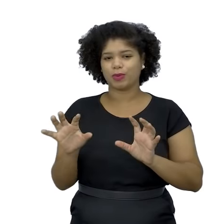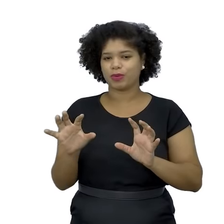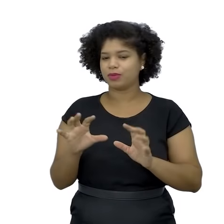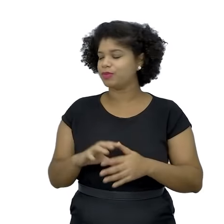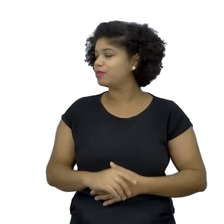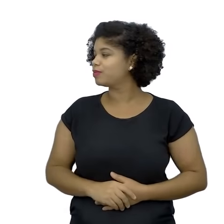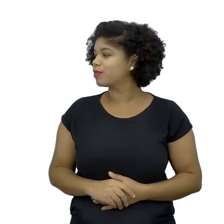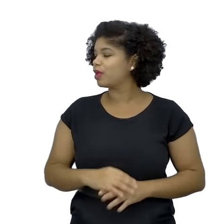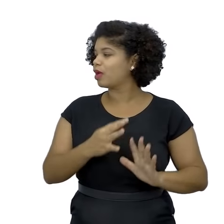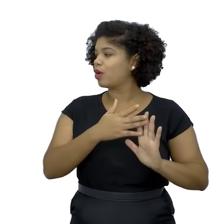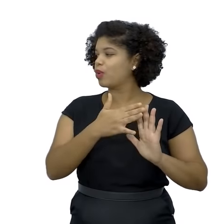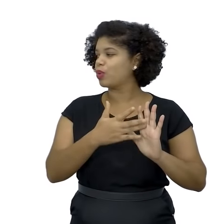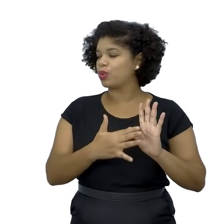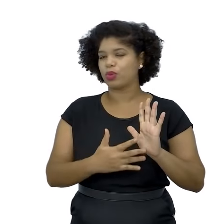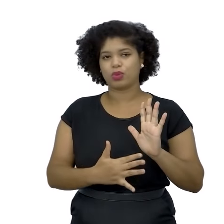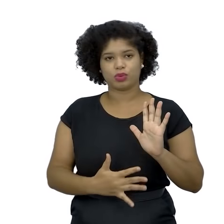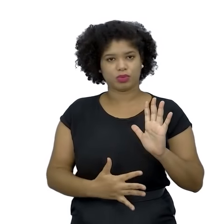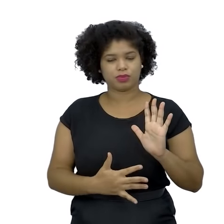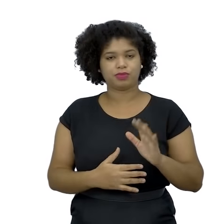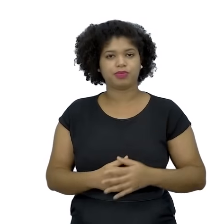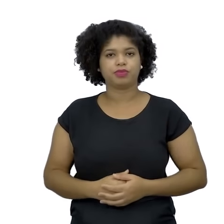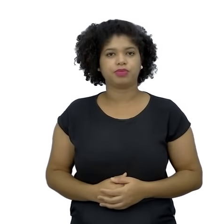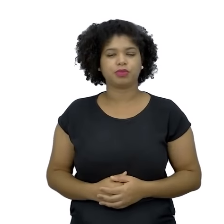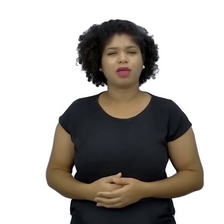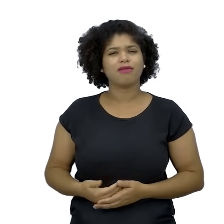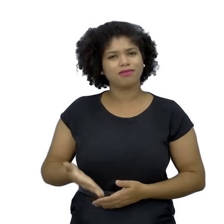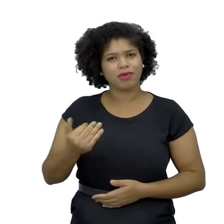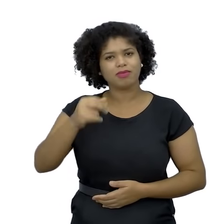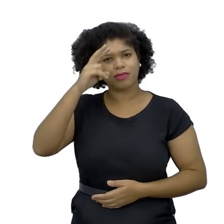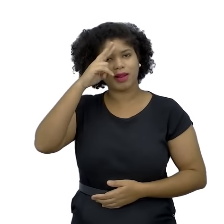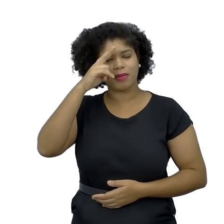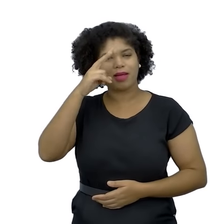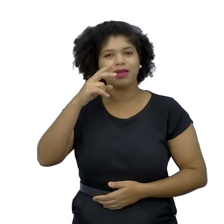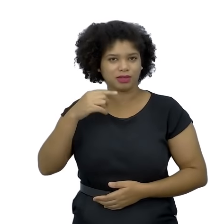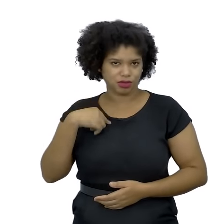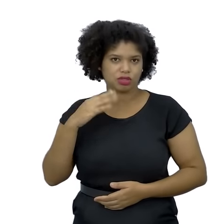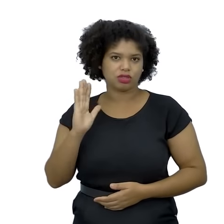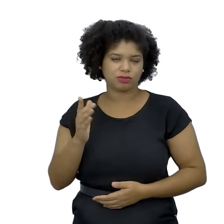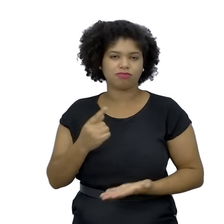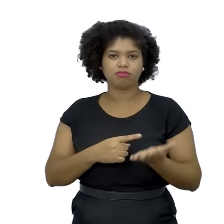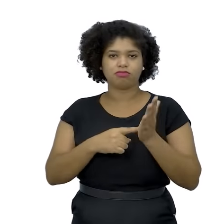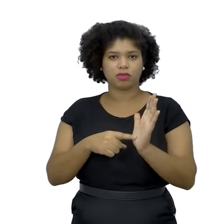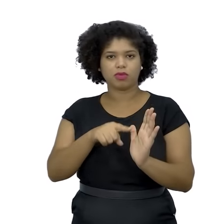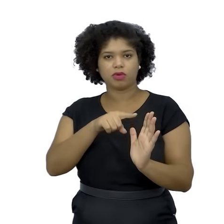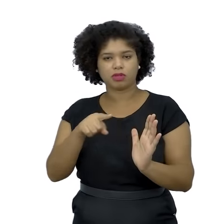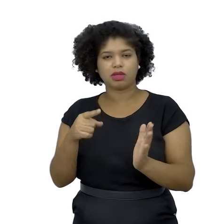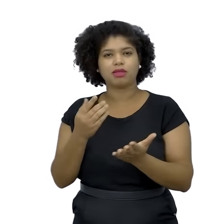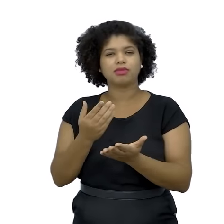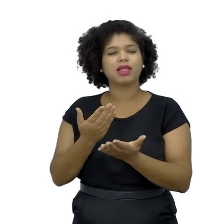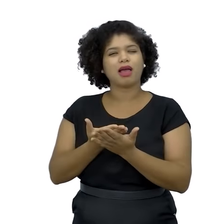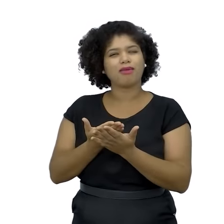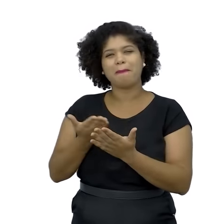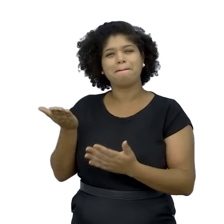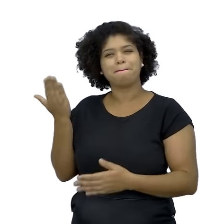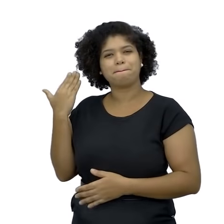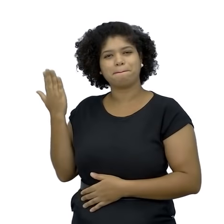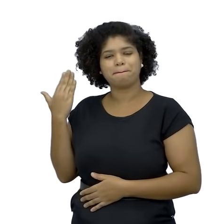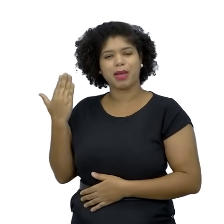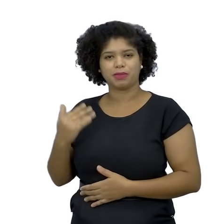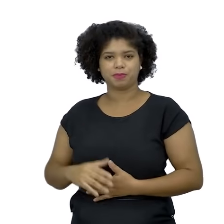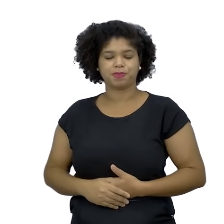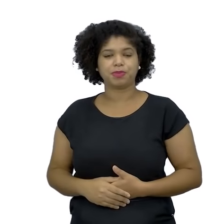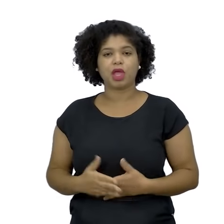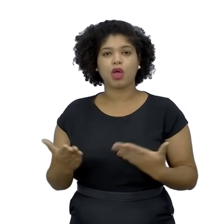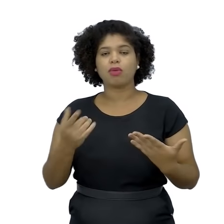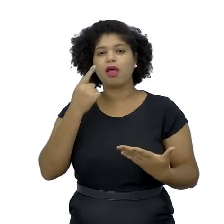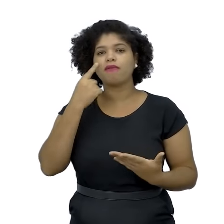esse roteiro, né, retomando um pouquinho, né, porque já apresentamos isso no último encontro. Então, com